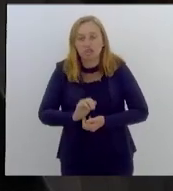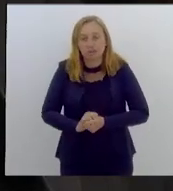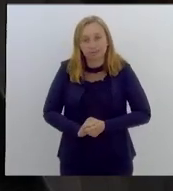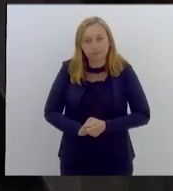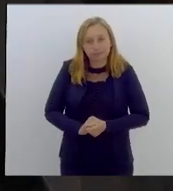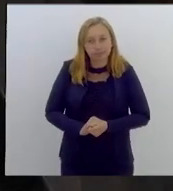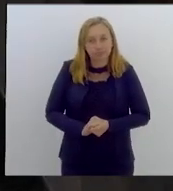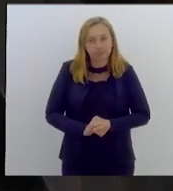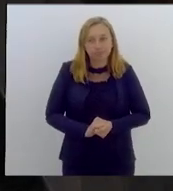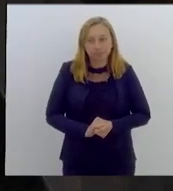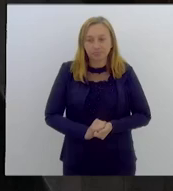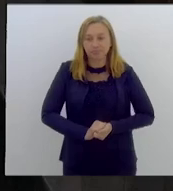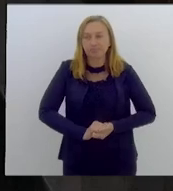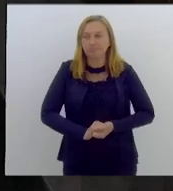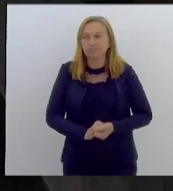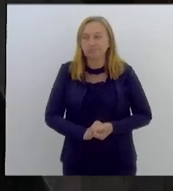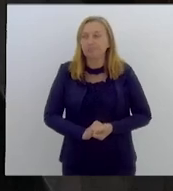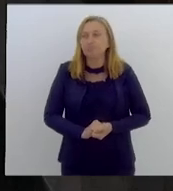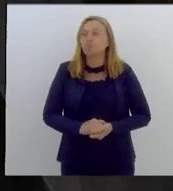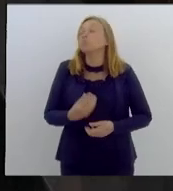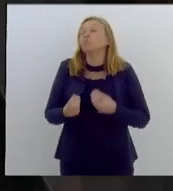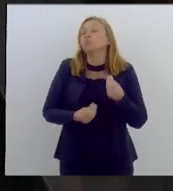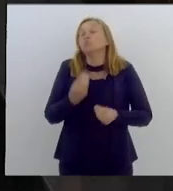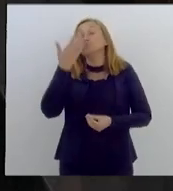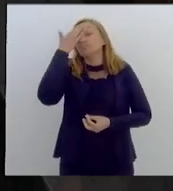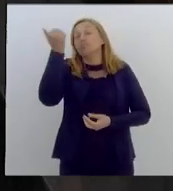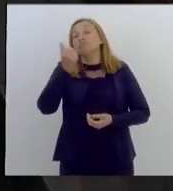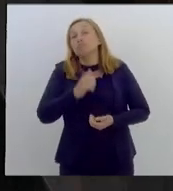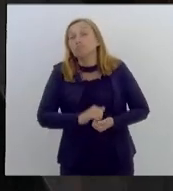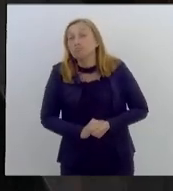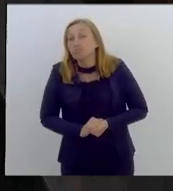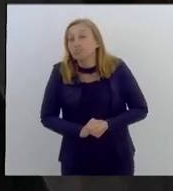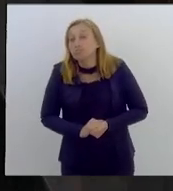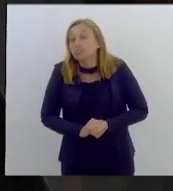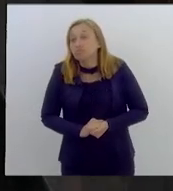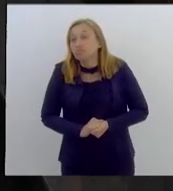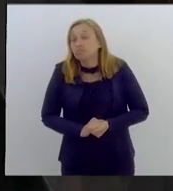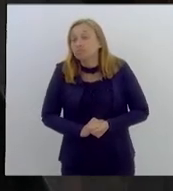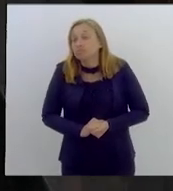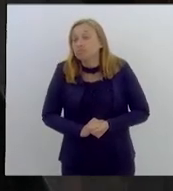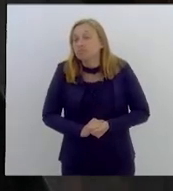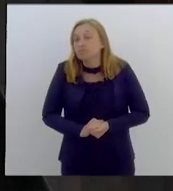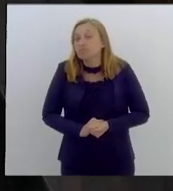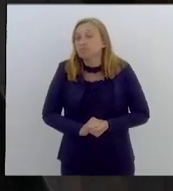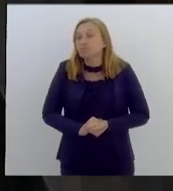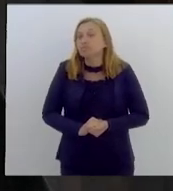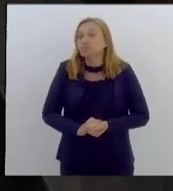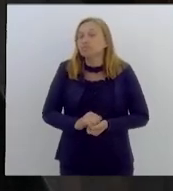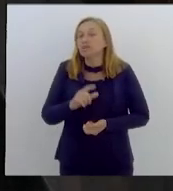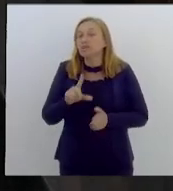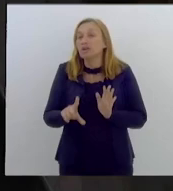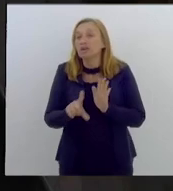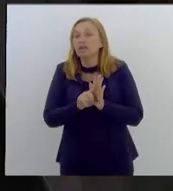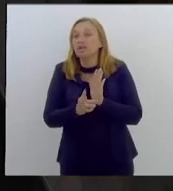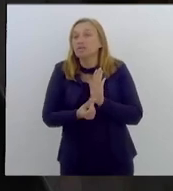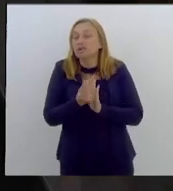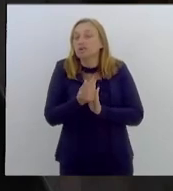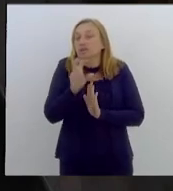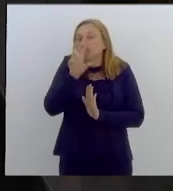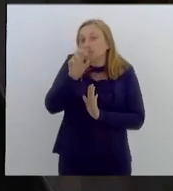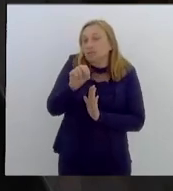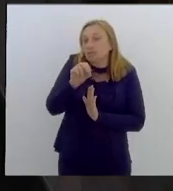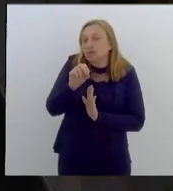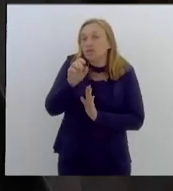reais. E como é que sabemos isso? Cotejando a previsão da LOA, que era